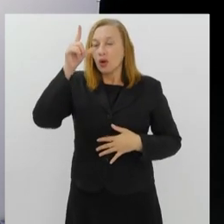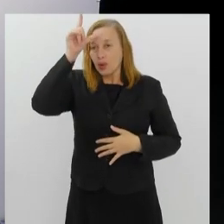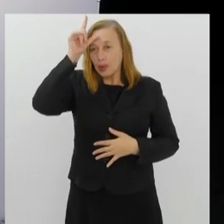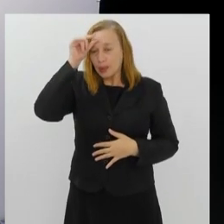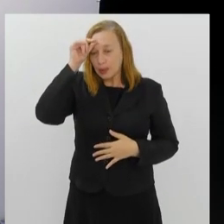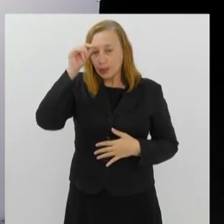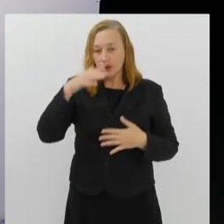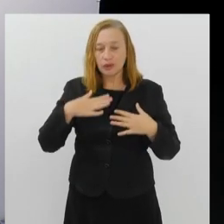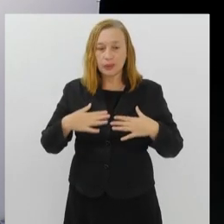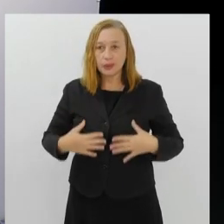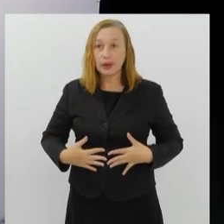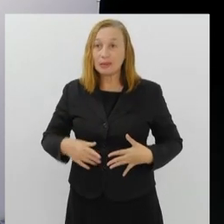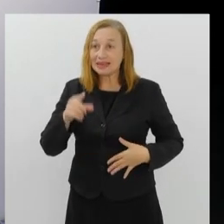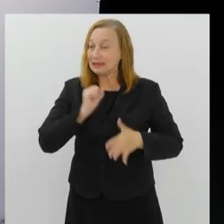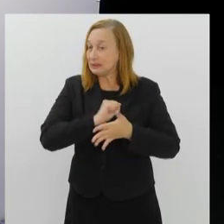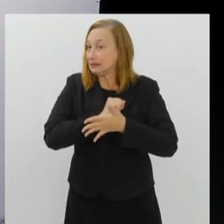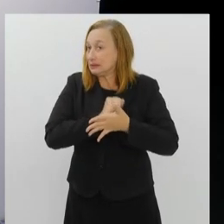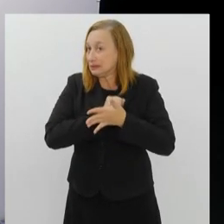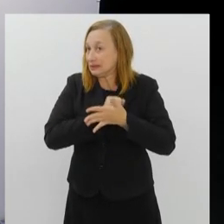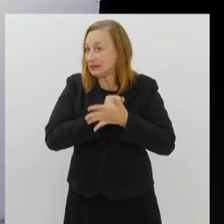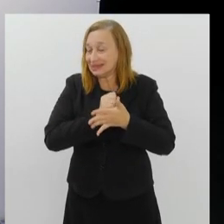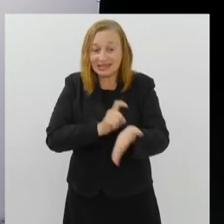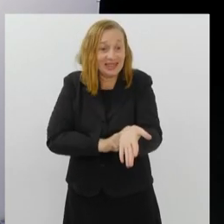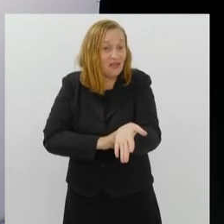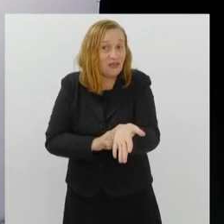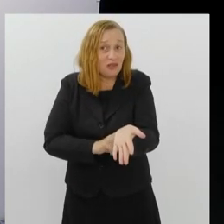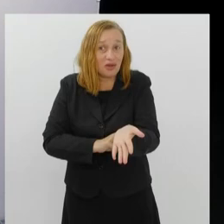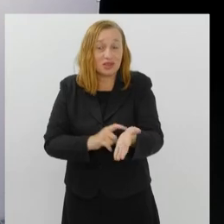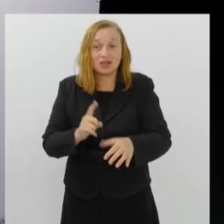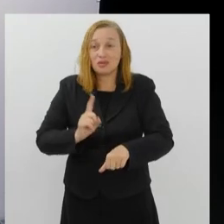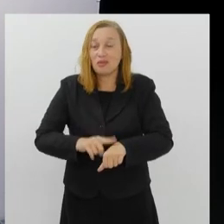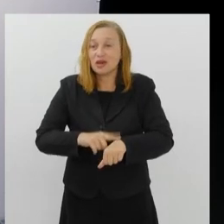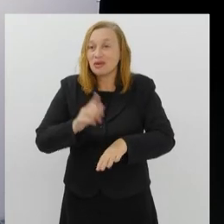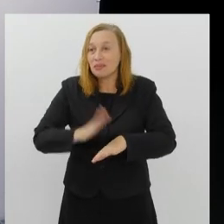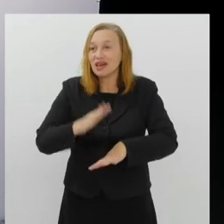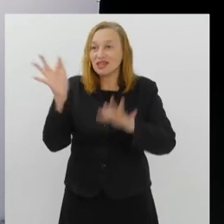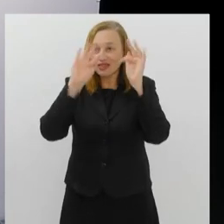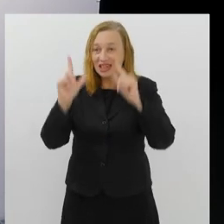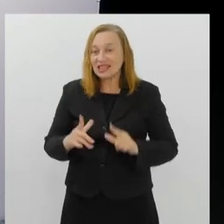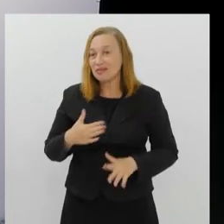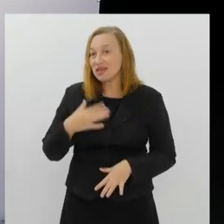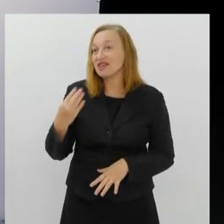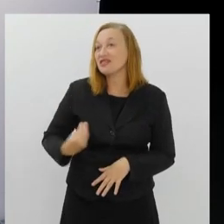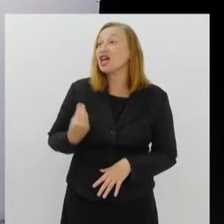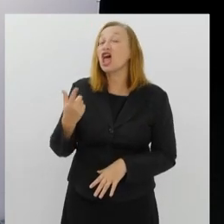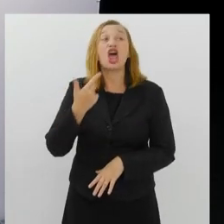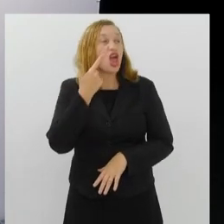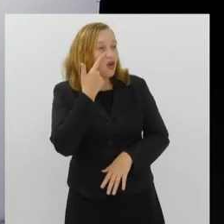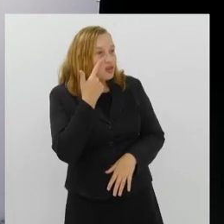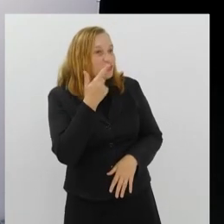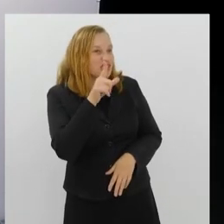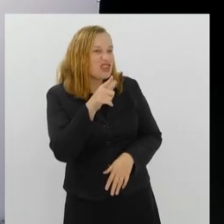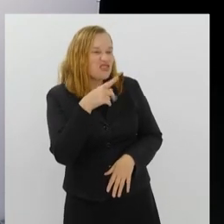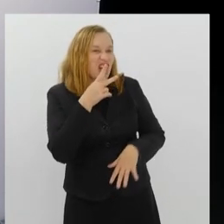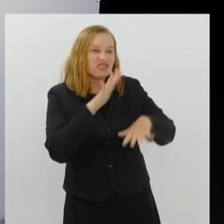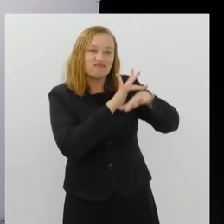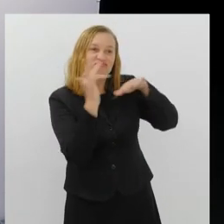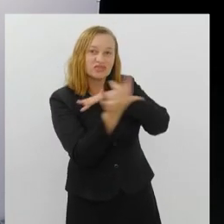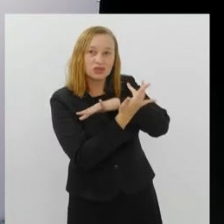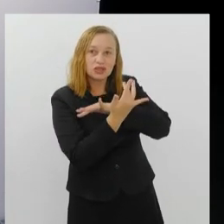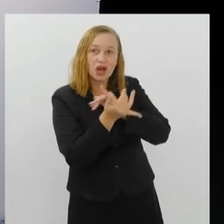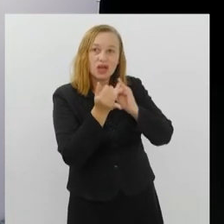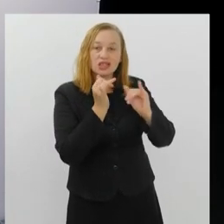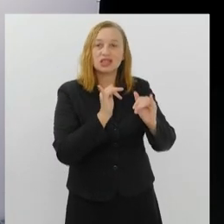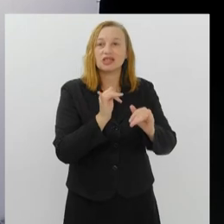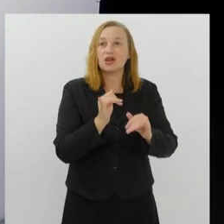estava agitadíssimo. Um dos momentos mais felizes da minha vida. Também não vou esquecer nunca. Eu vi você relatando nas redes sociais, falando que foi um